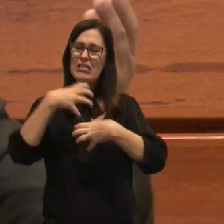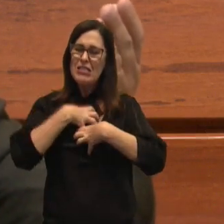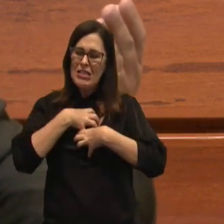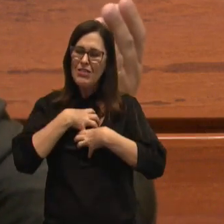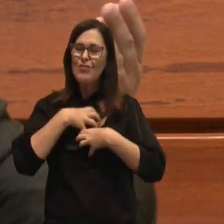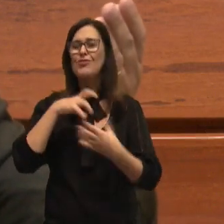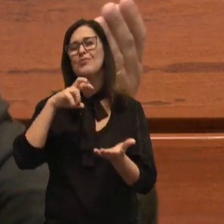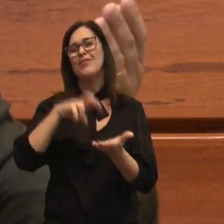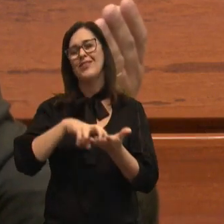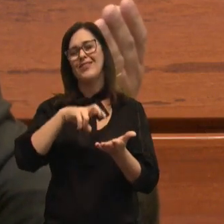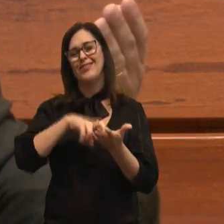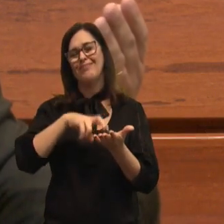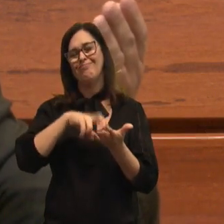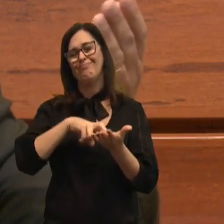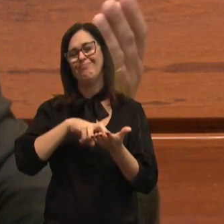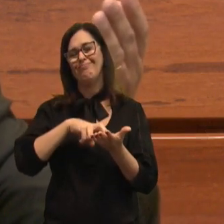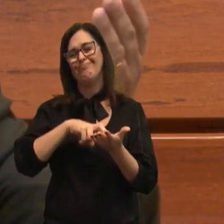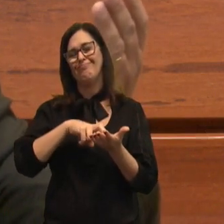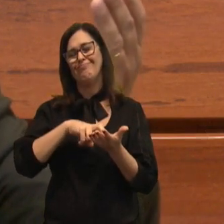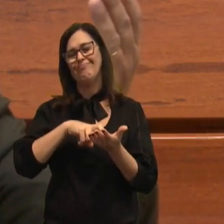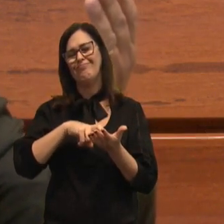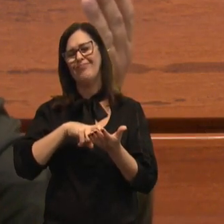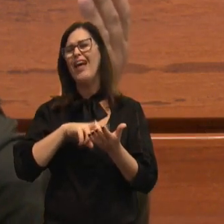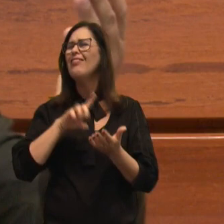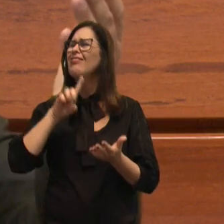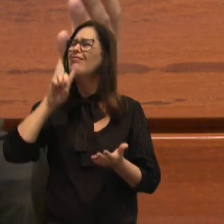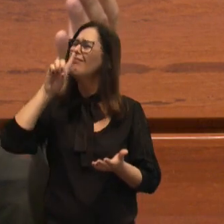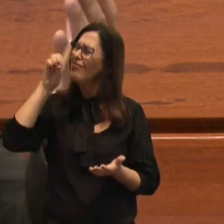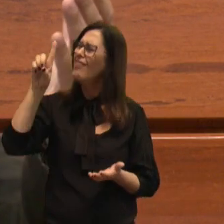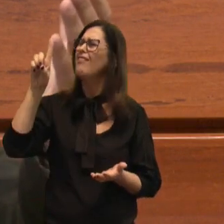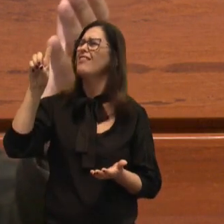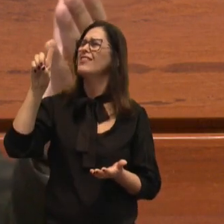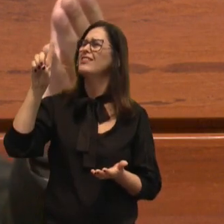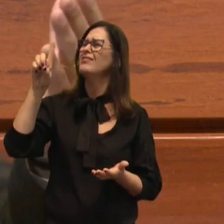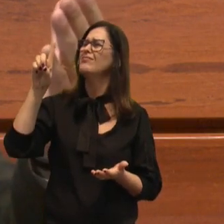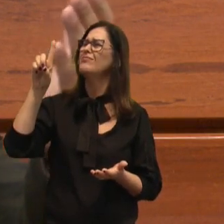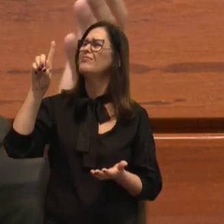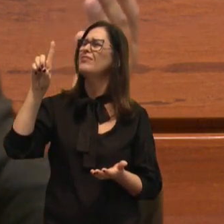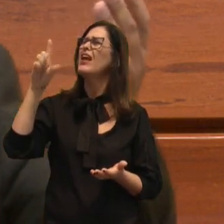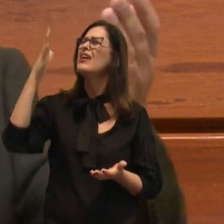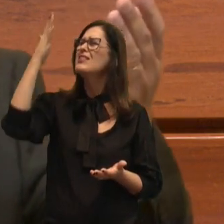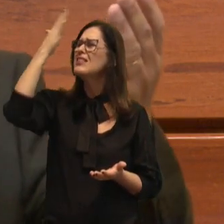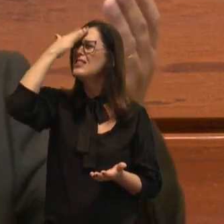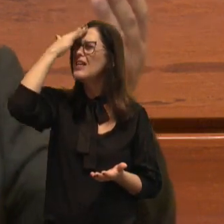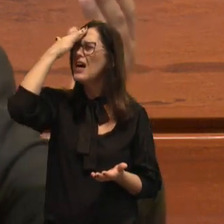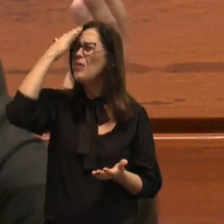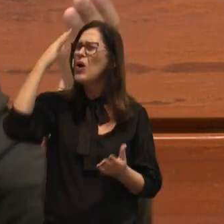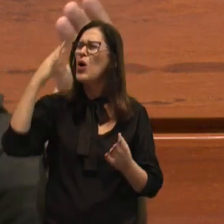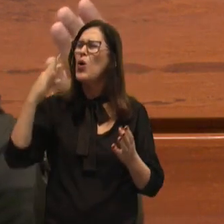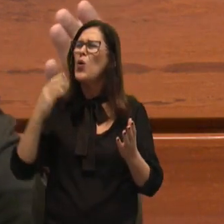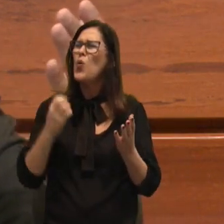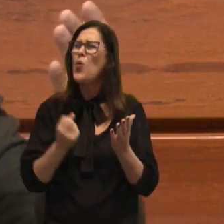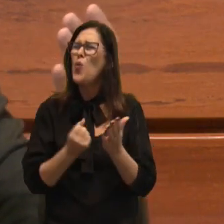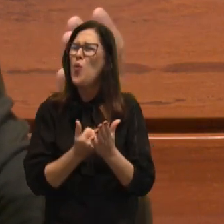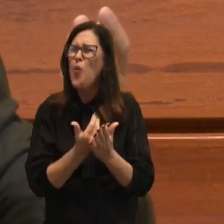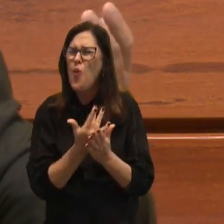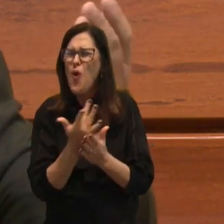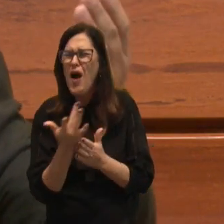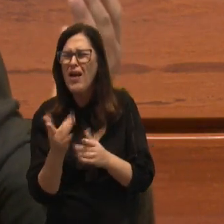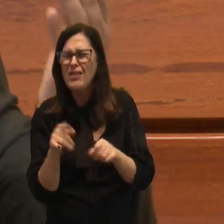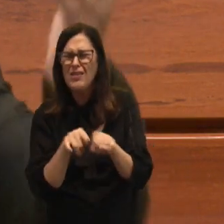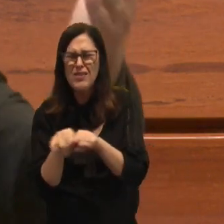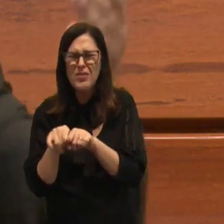pela manhã. Ó Deus, Tu sabes quantos irmãos nós